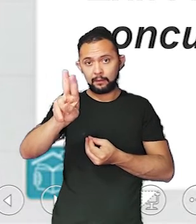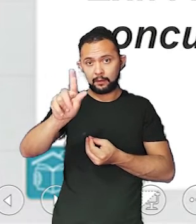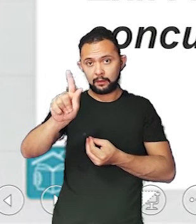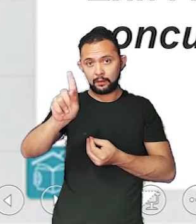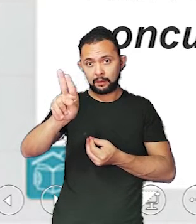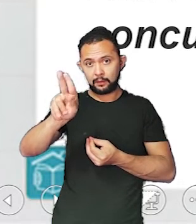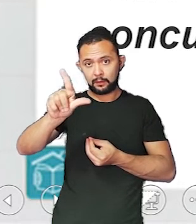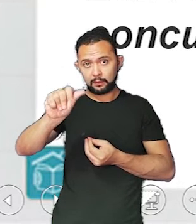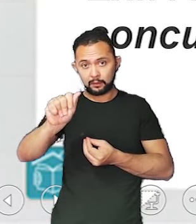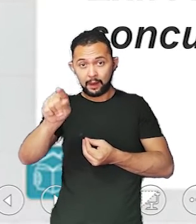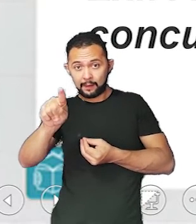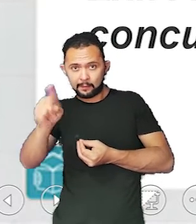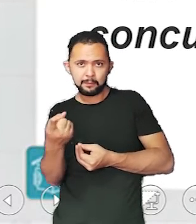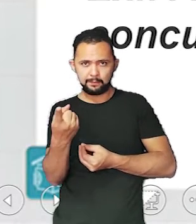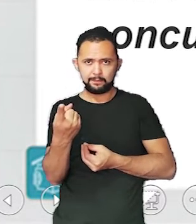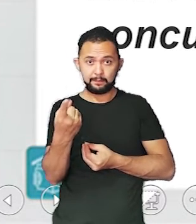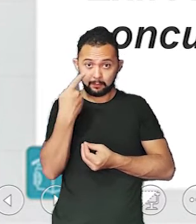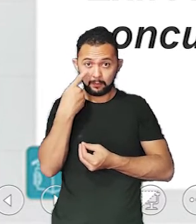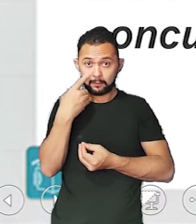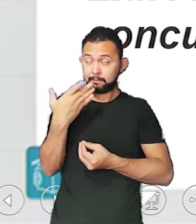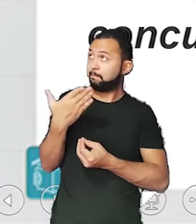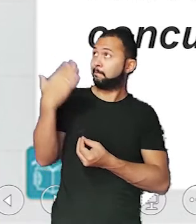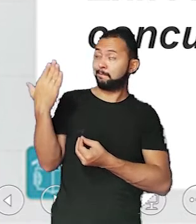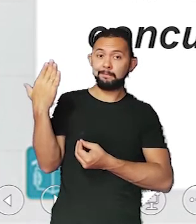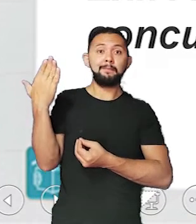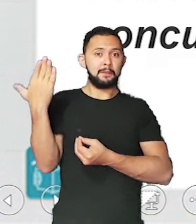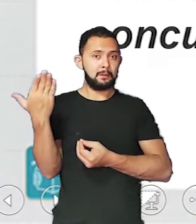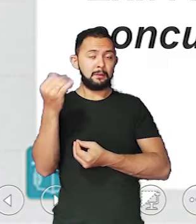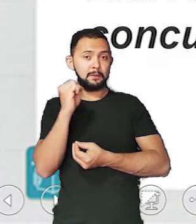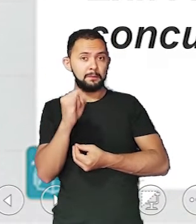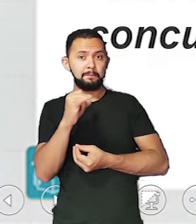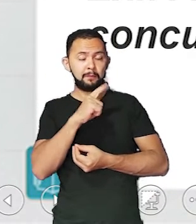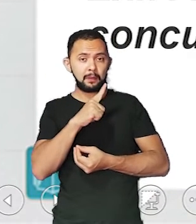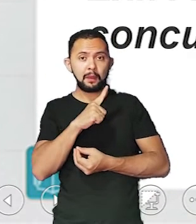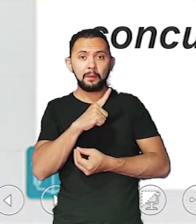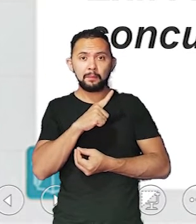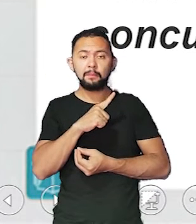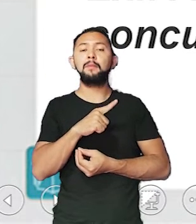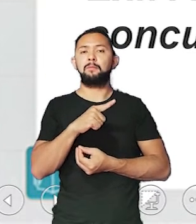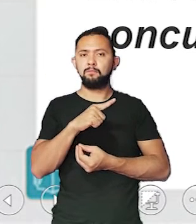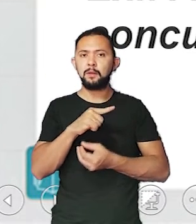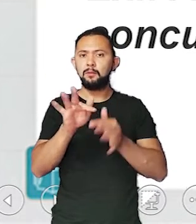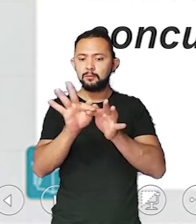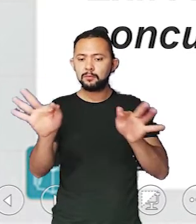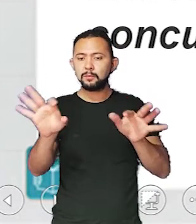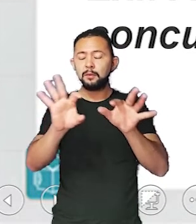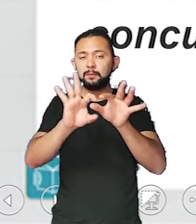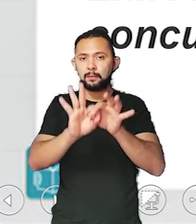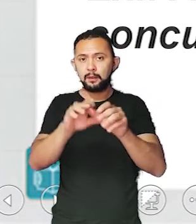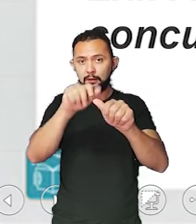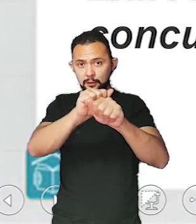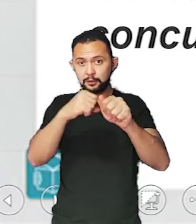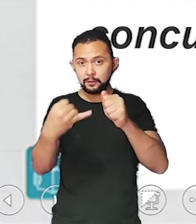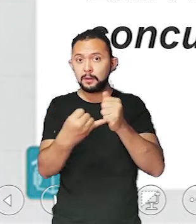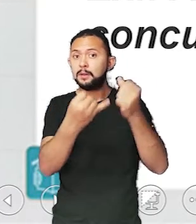ok? Então, quando tiver vírgula, vocês podem, sim, confirmar. Nós temos uma oração subordinada adjetiva e